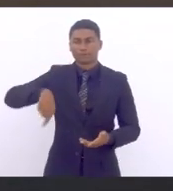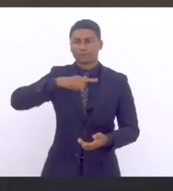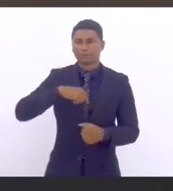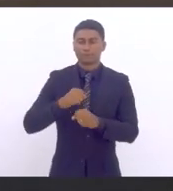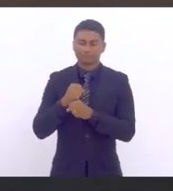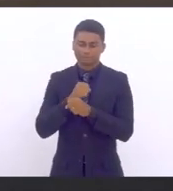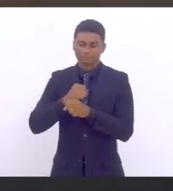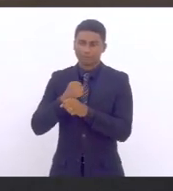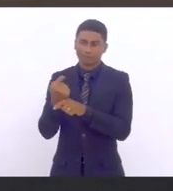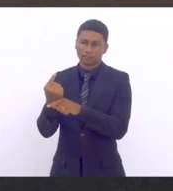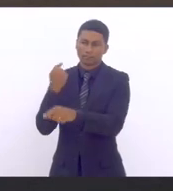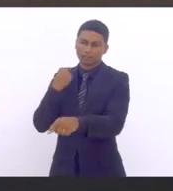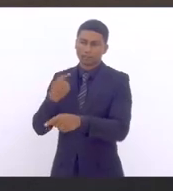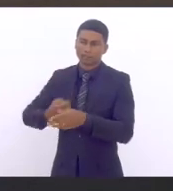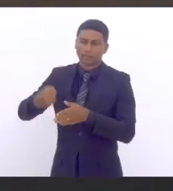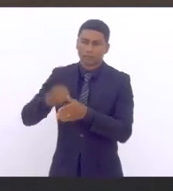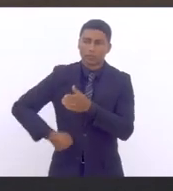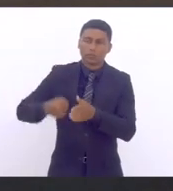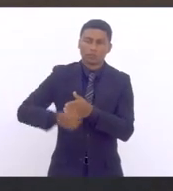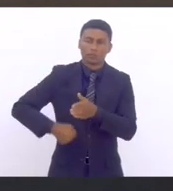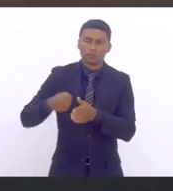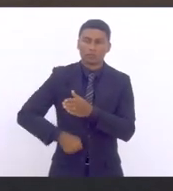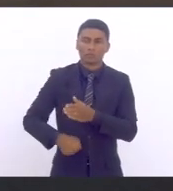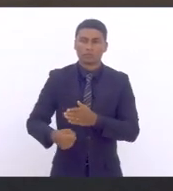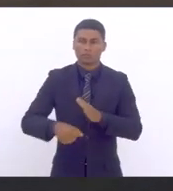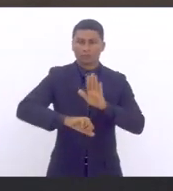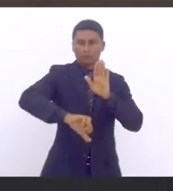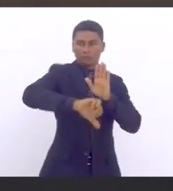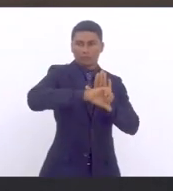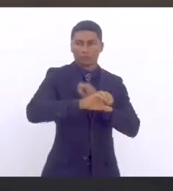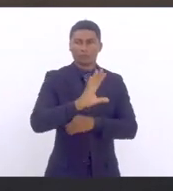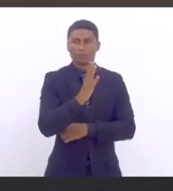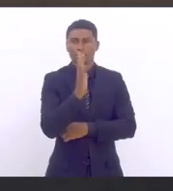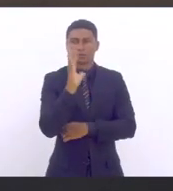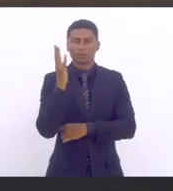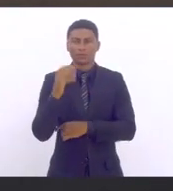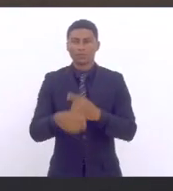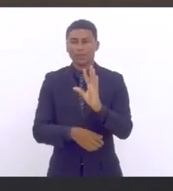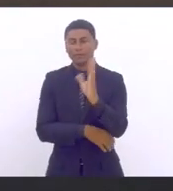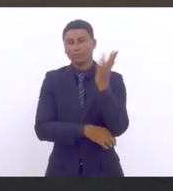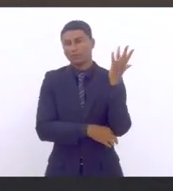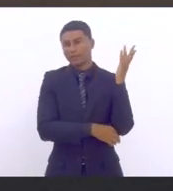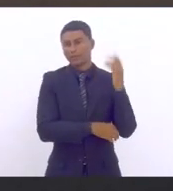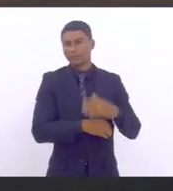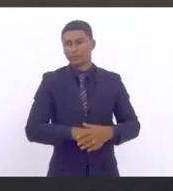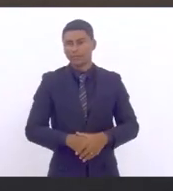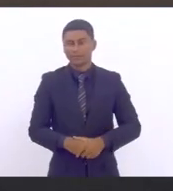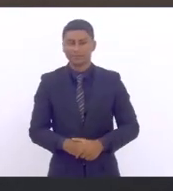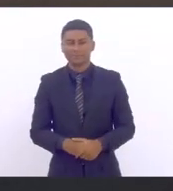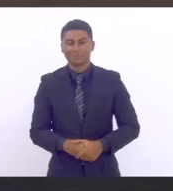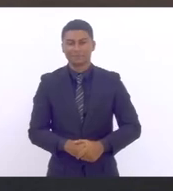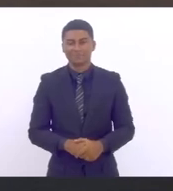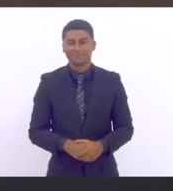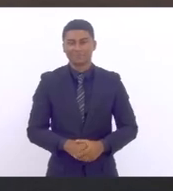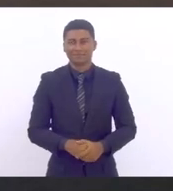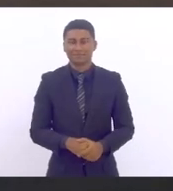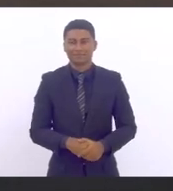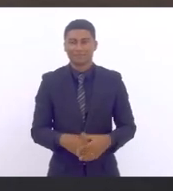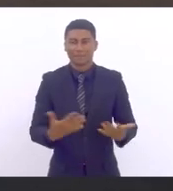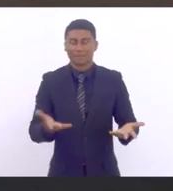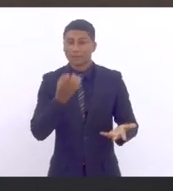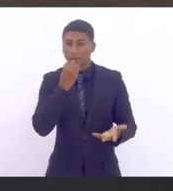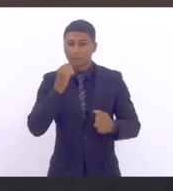parceiros em várias lutas contra os crimes ambientais, os racismos e outras. Agora, é bom que fique claro o